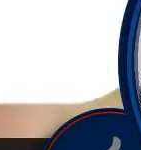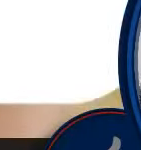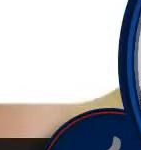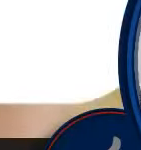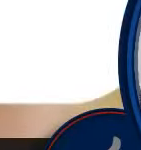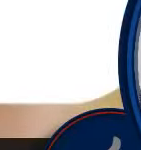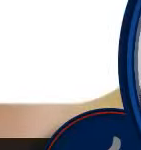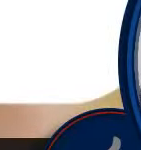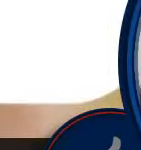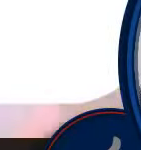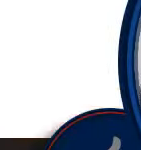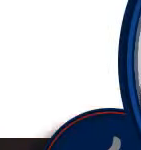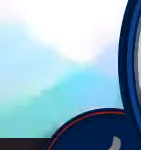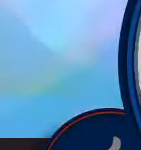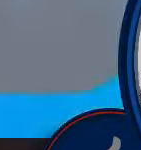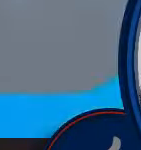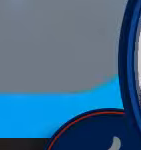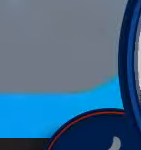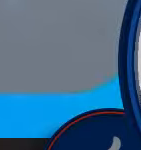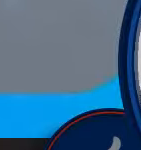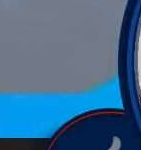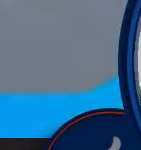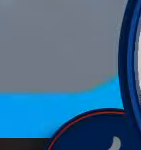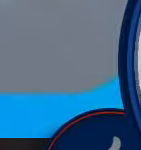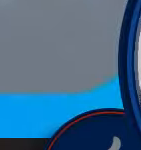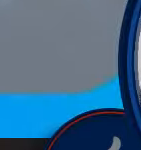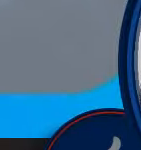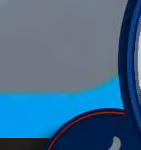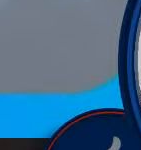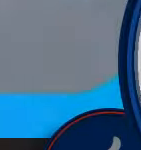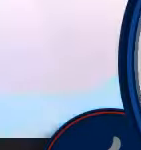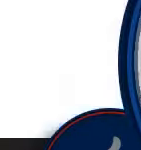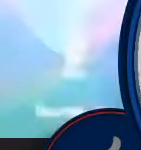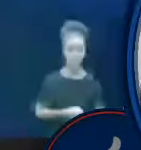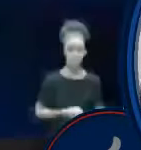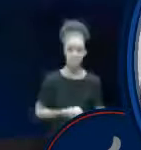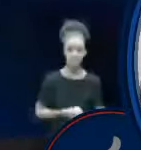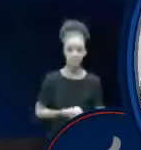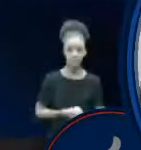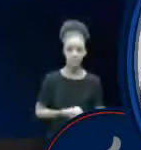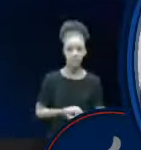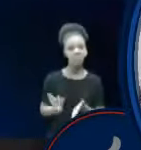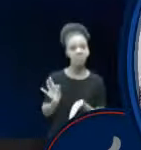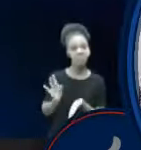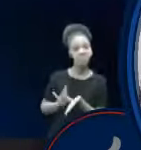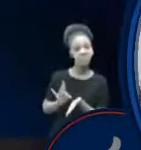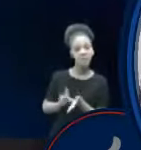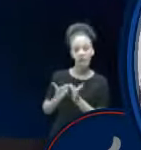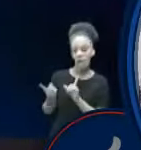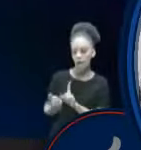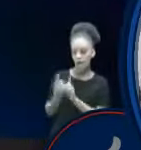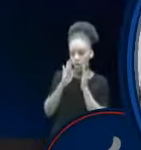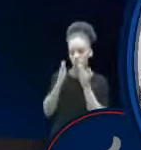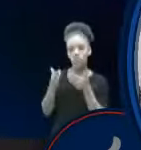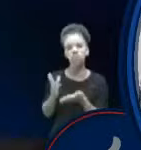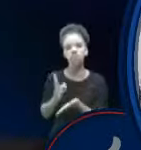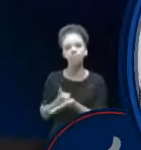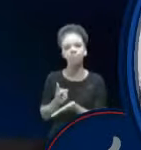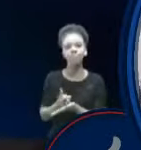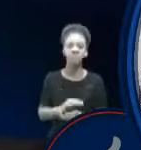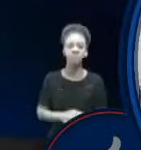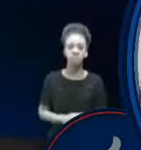resultado. Fala, Brunão. Fala, Gil. Bora tomando aí. Bora Com dando certeza. Like. Cliente no centro,